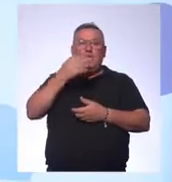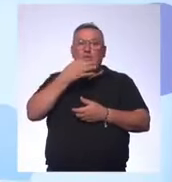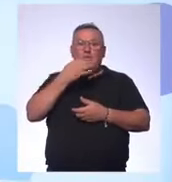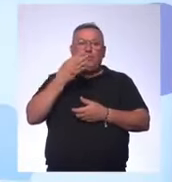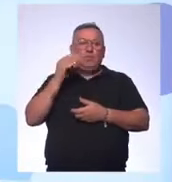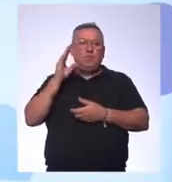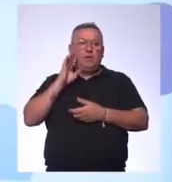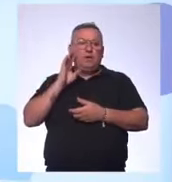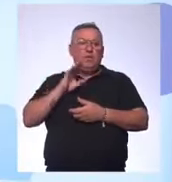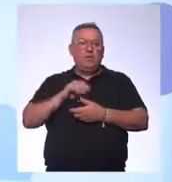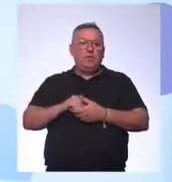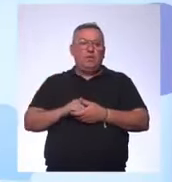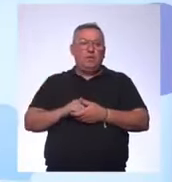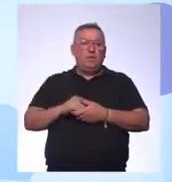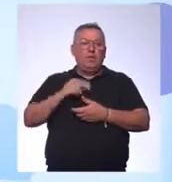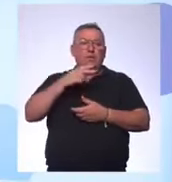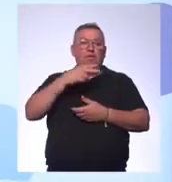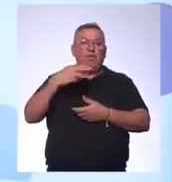legal.